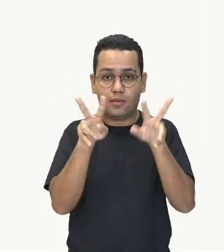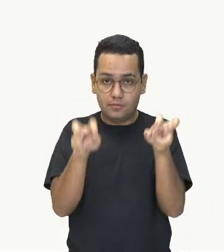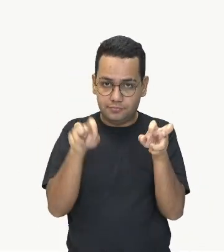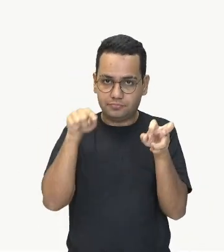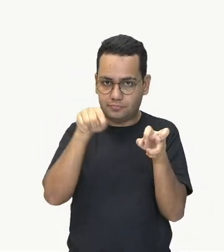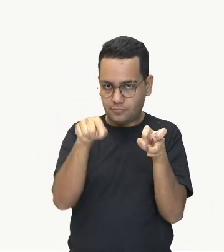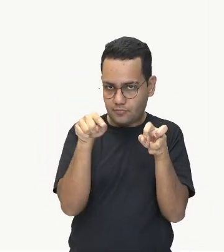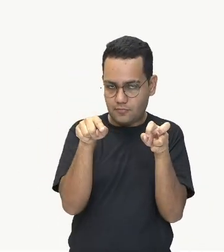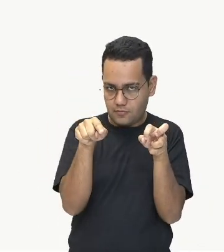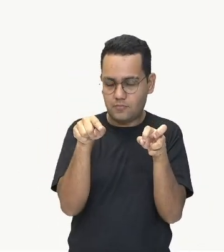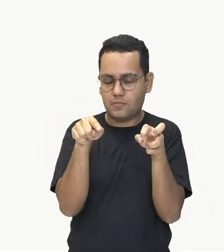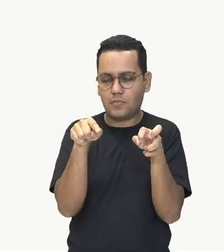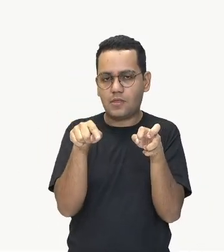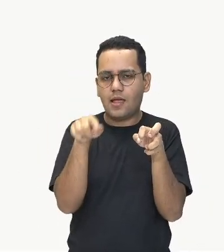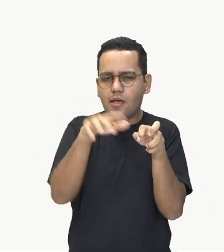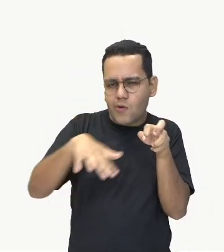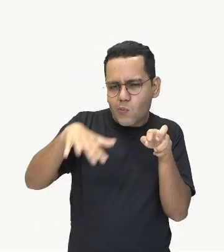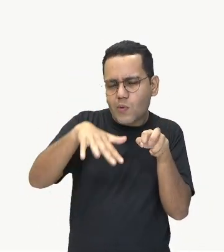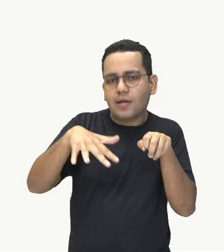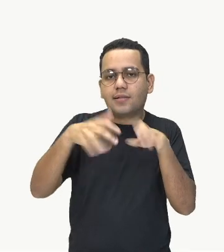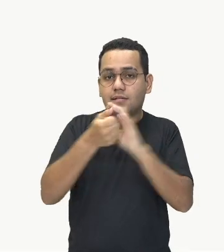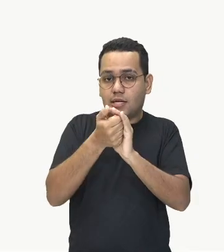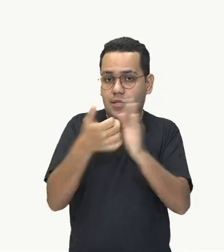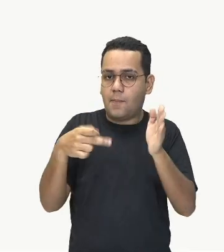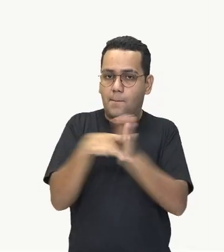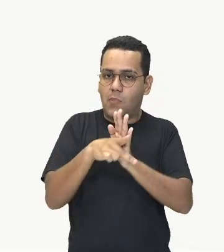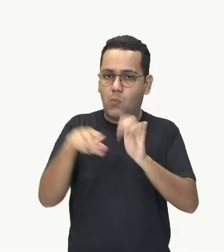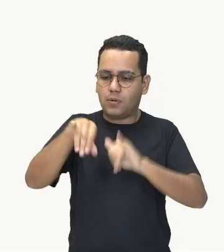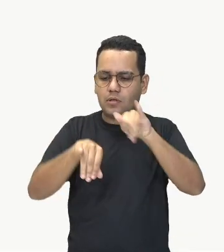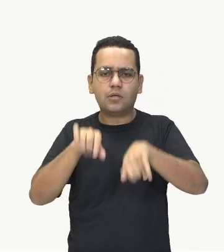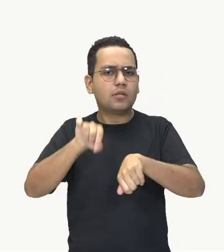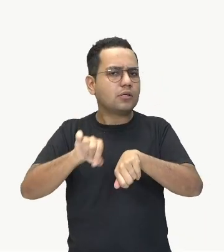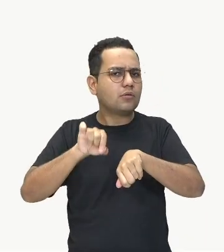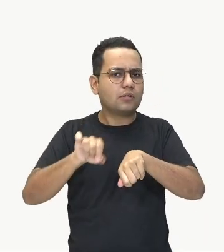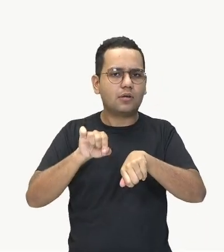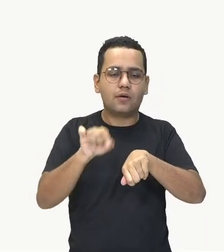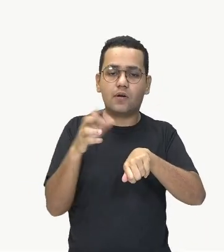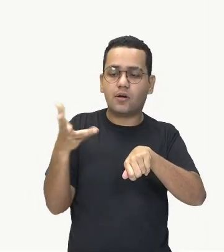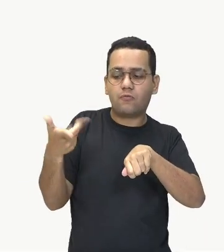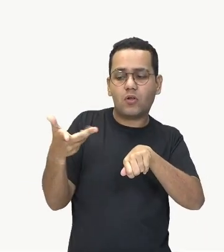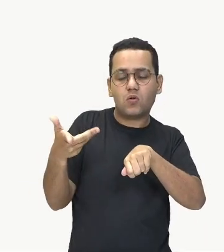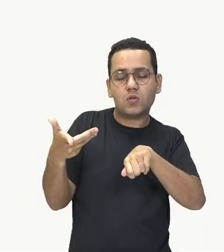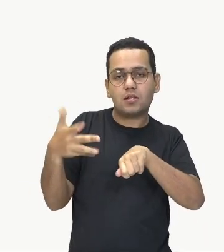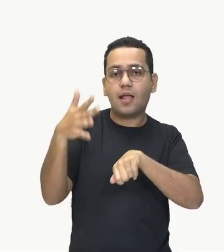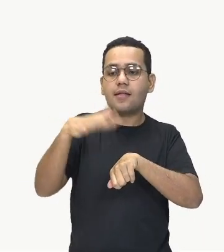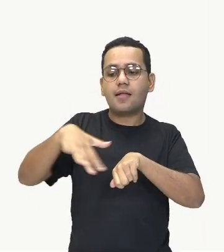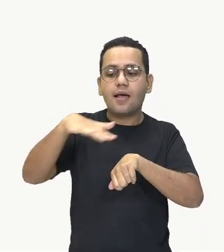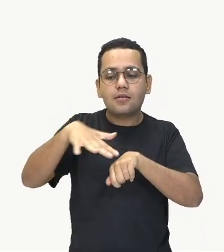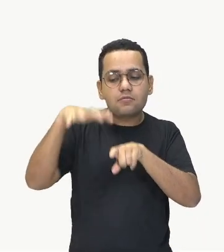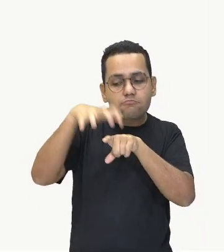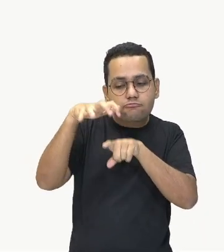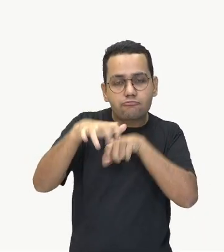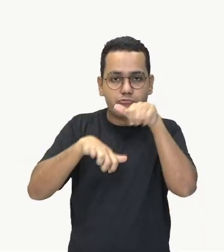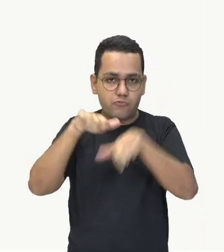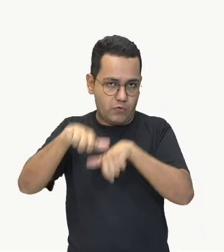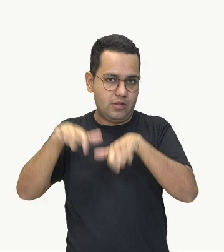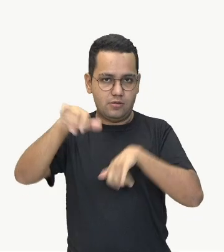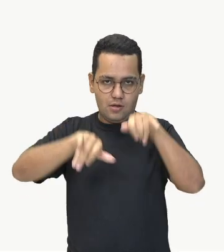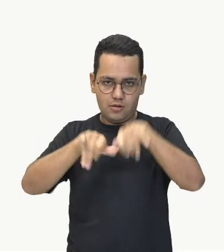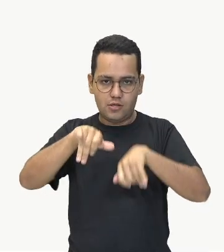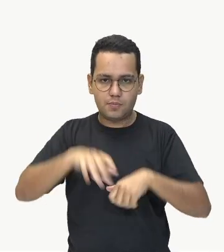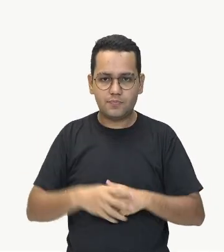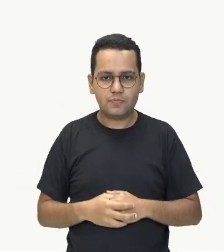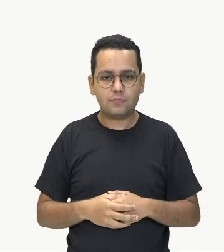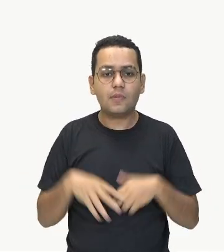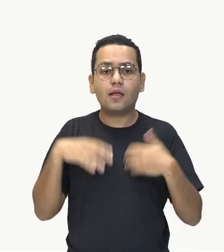química que ele vai estudar a velocidade das reações químicas e os fatores que